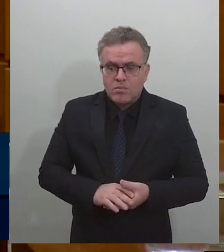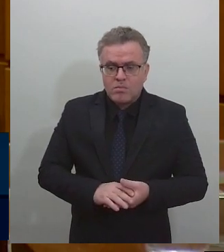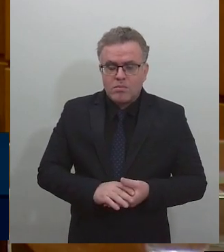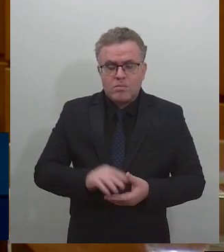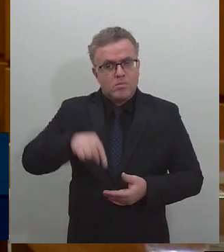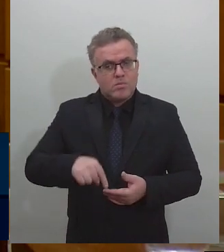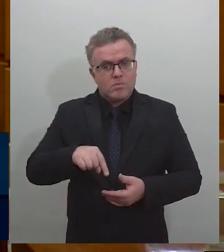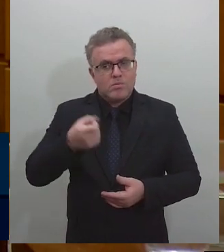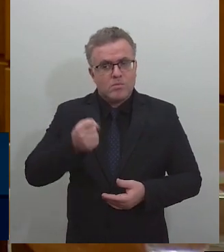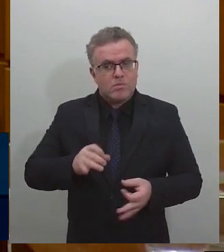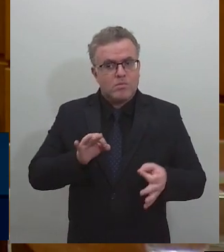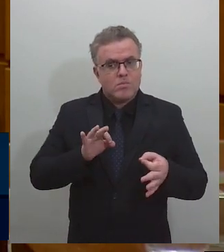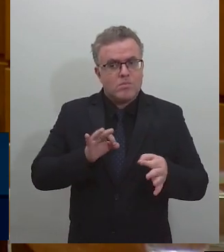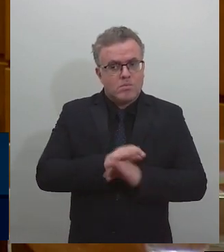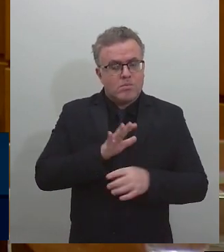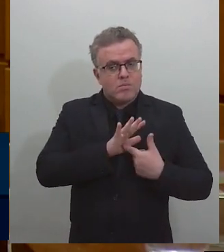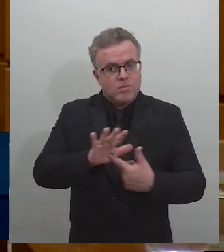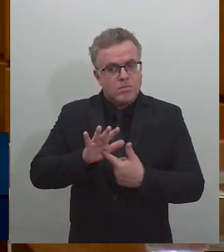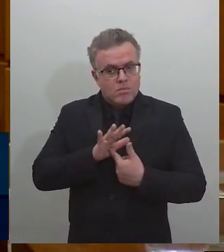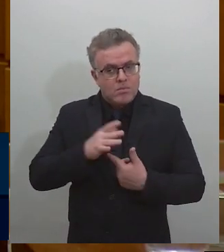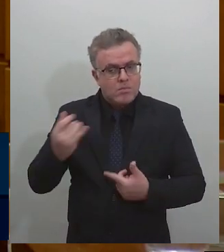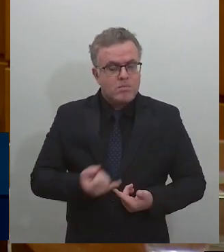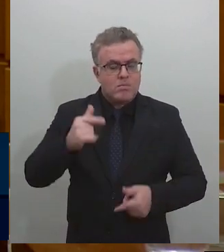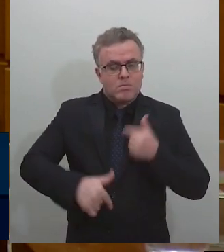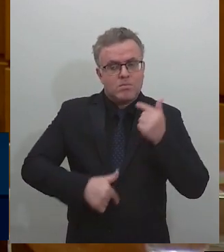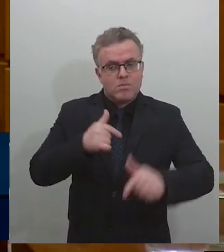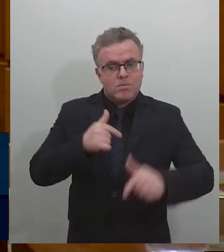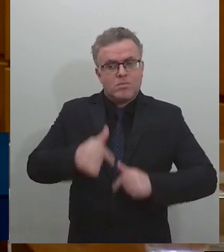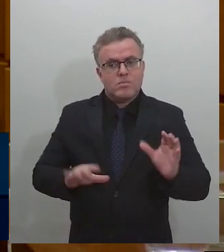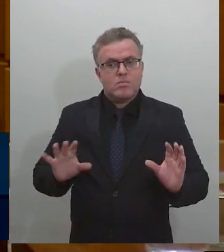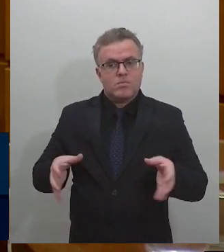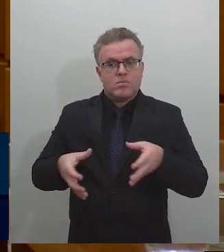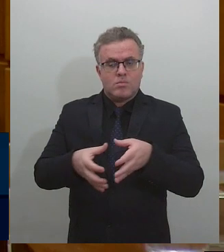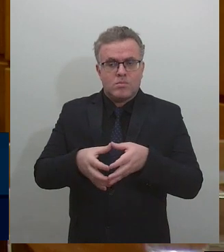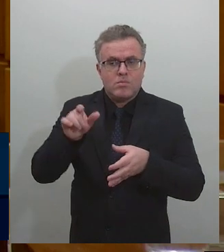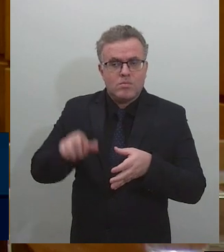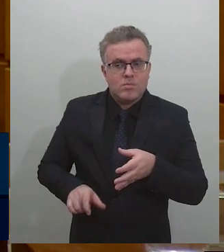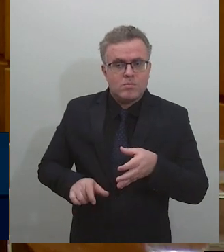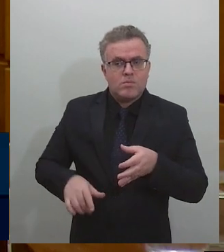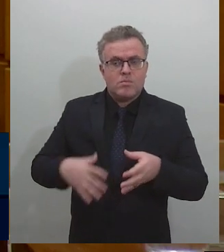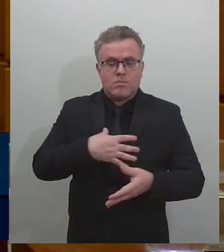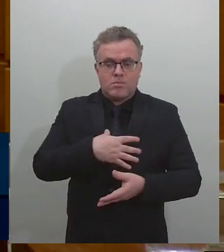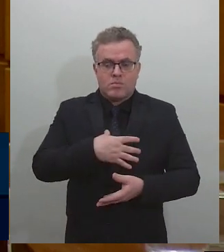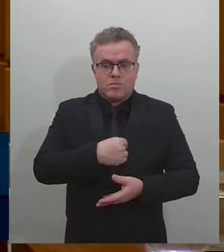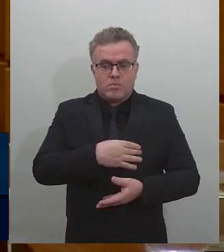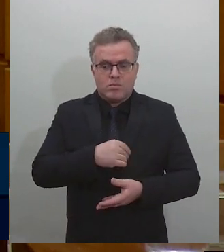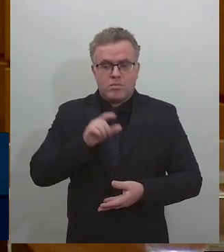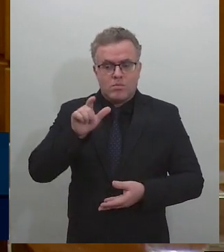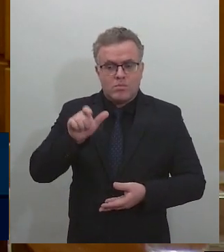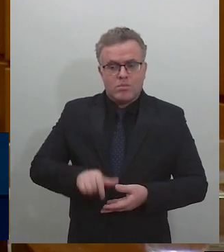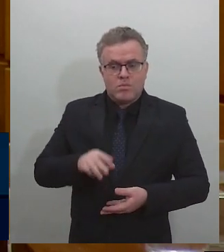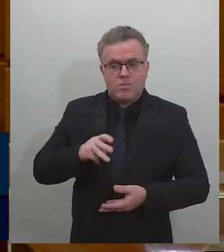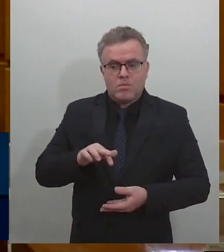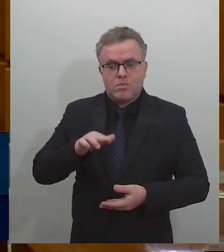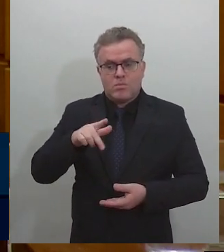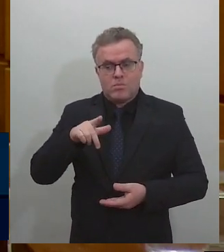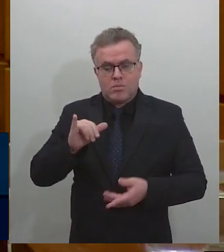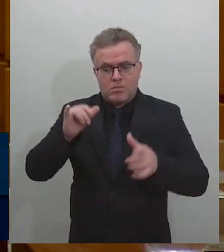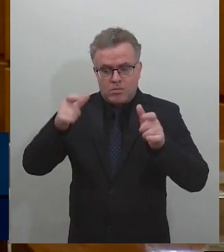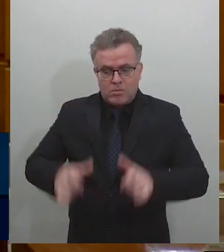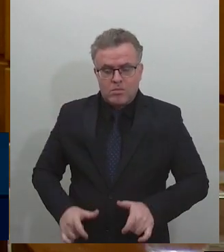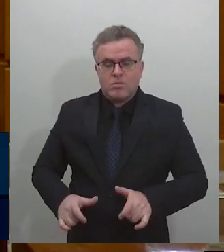valioso trabalho desenvolvido pela equipe de banco de leite Marli Sarney, localizado no bairro José Conrado de